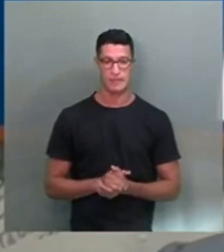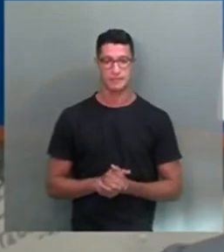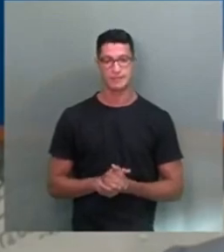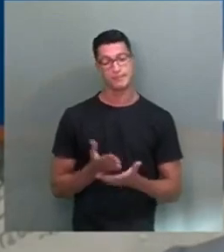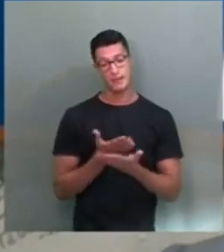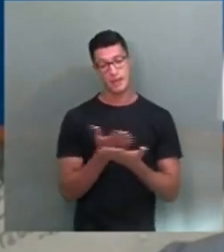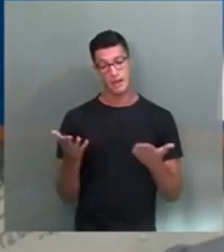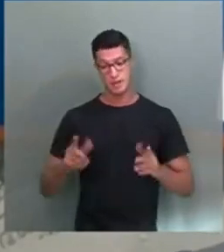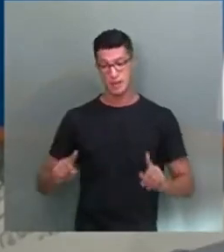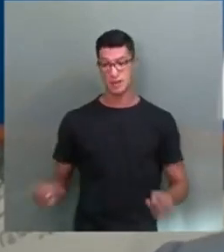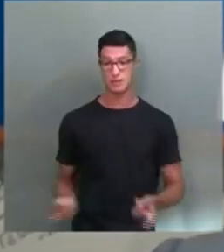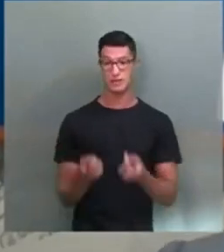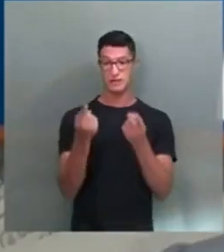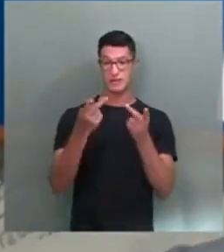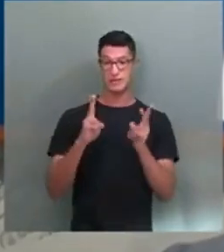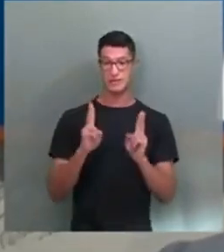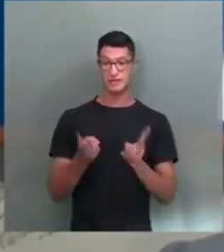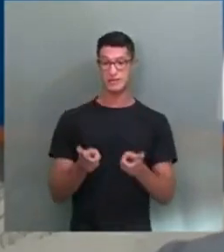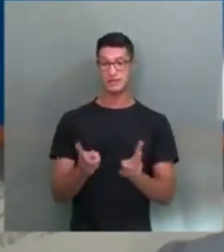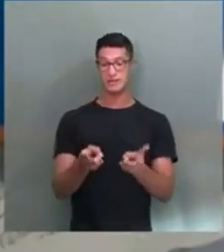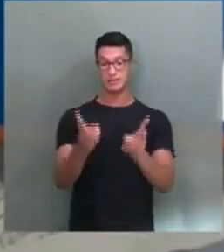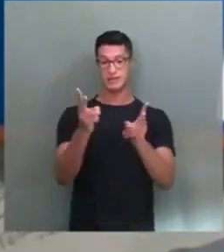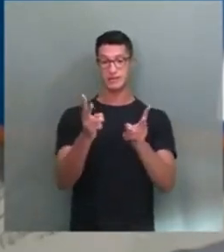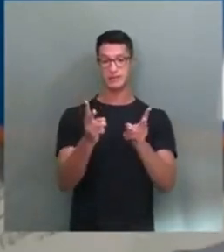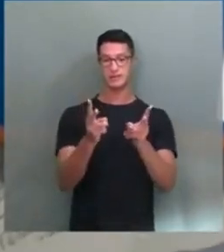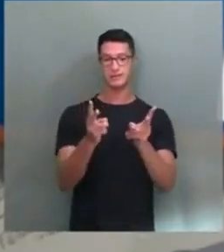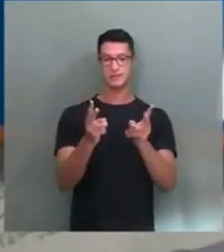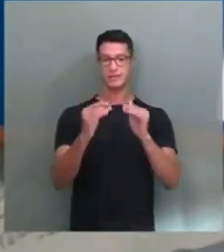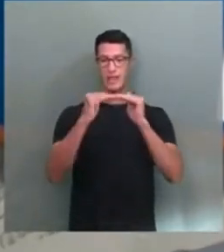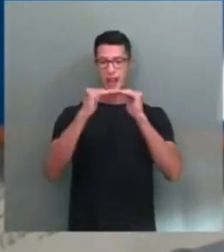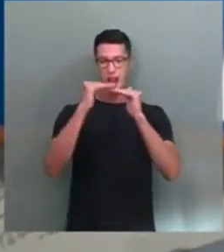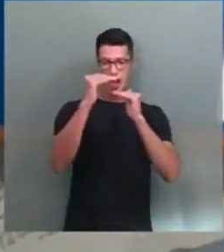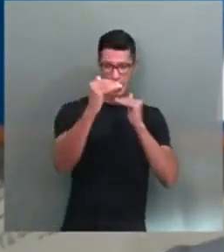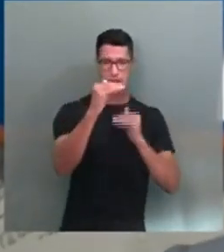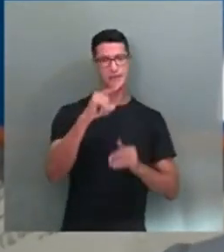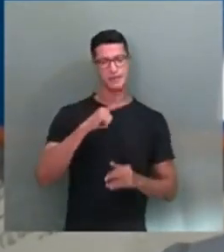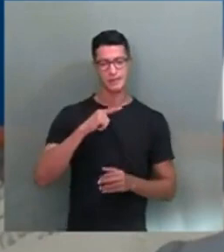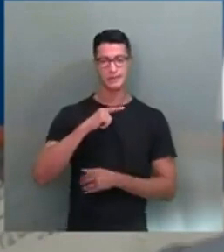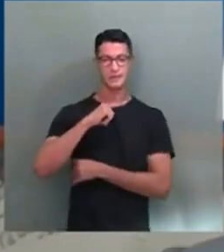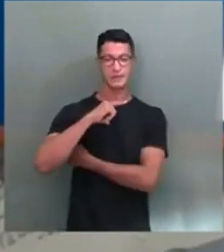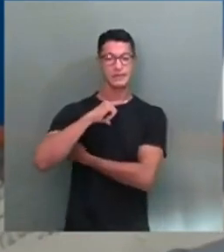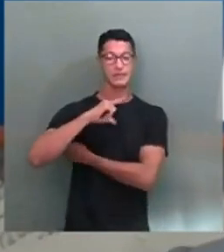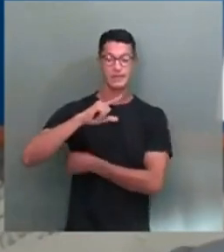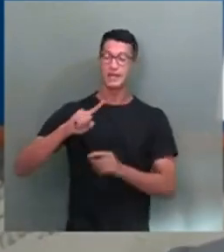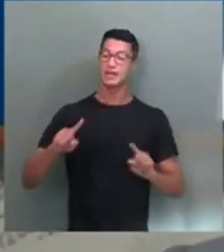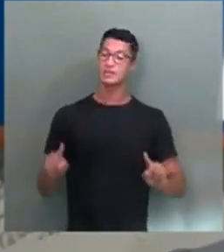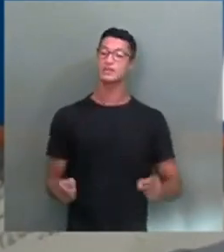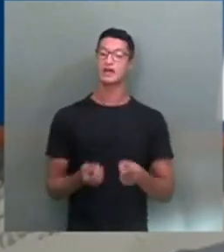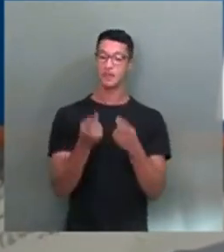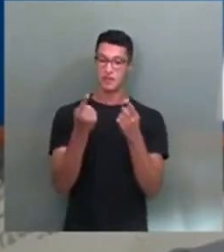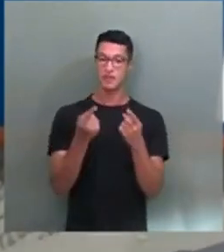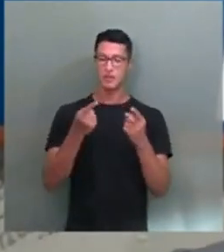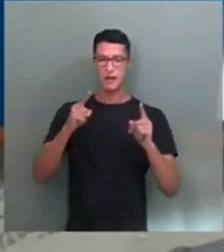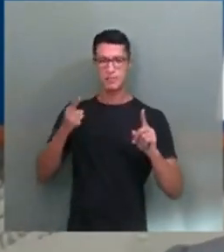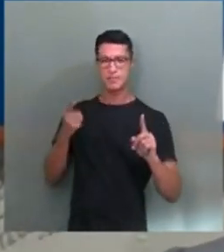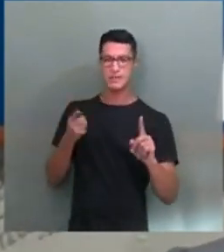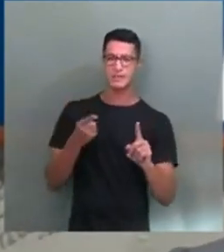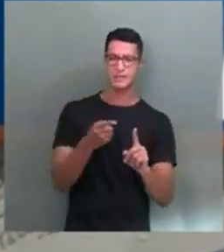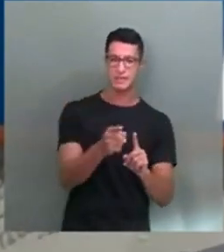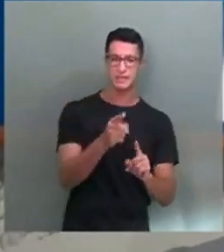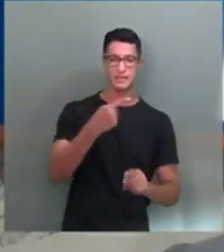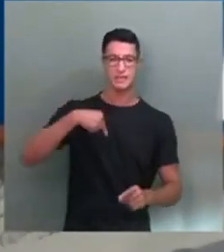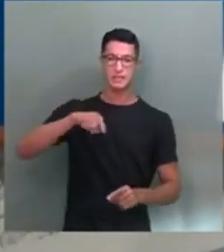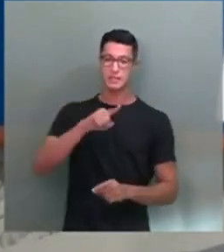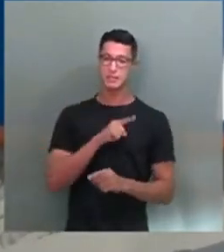Esse era um desafio sempre na linha do horizonte. Era o desafio a ser perseguido. A